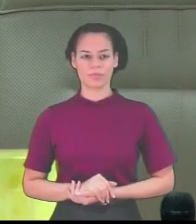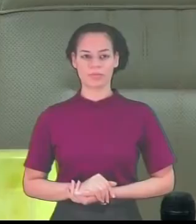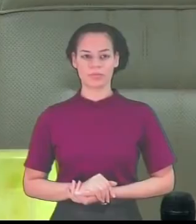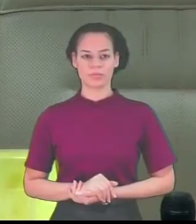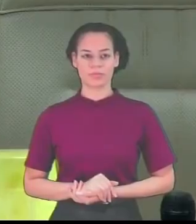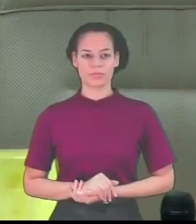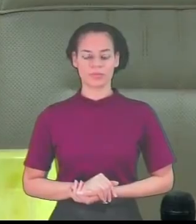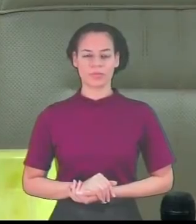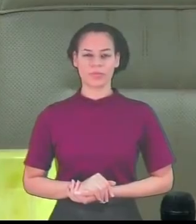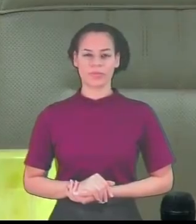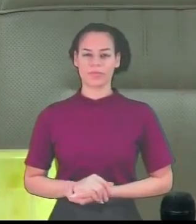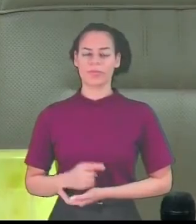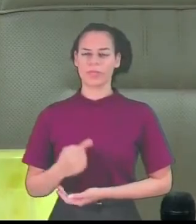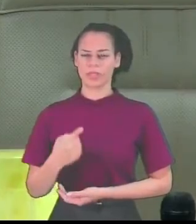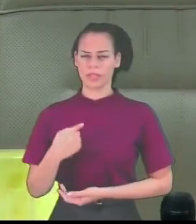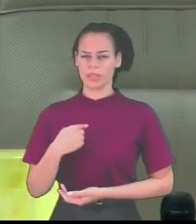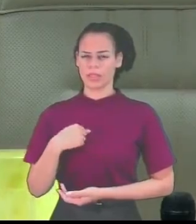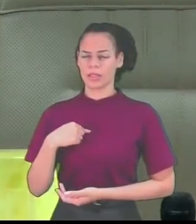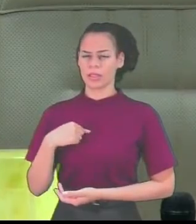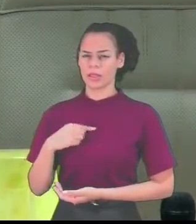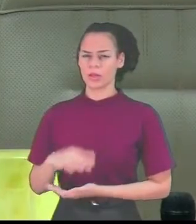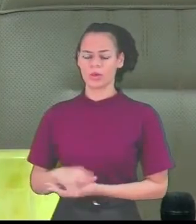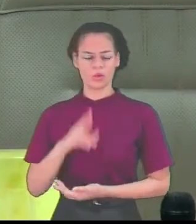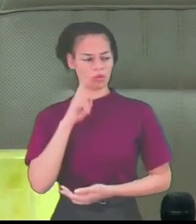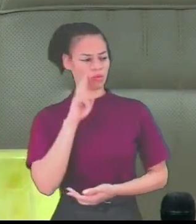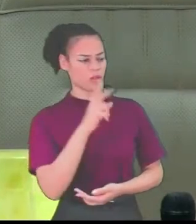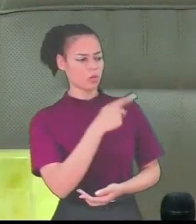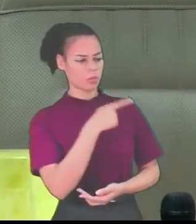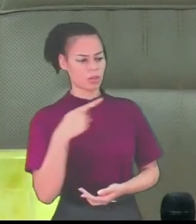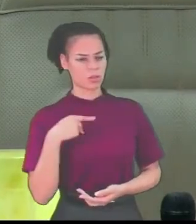Oi está ouvindo um Pastor Pregando essa semana